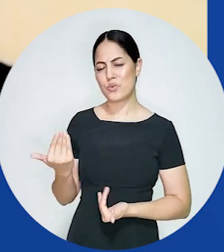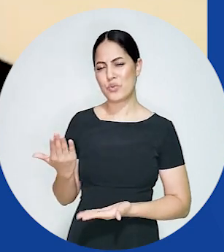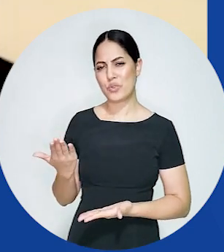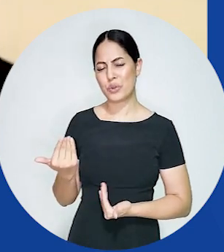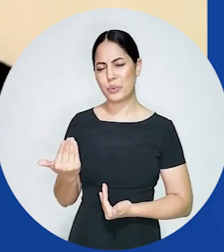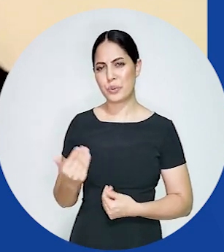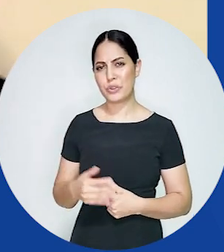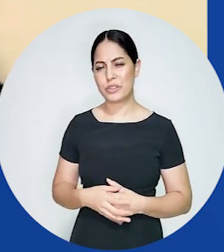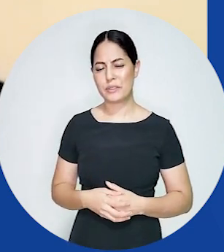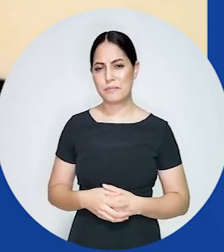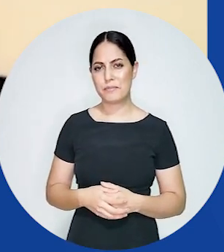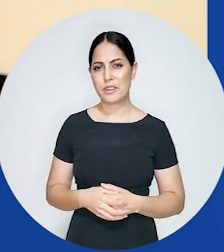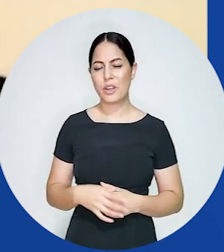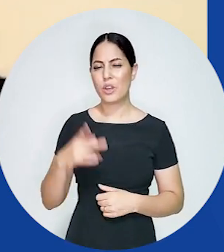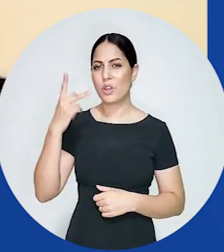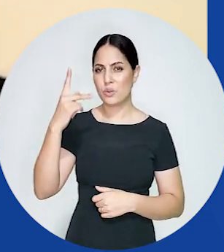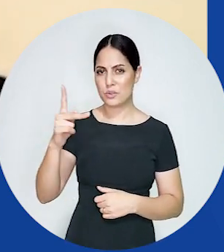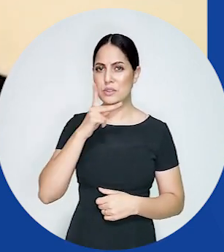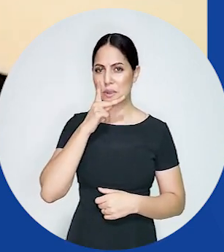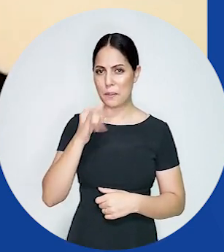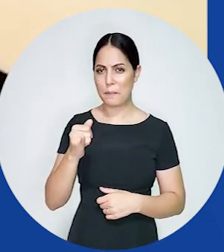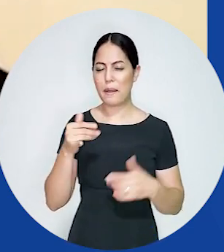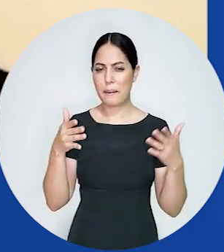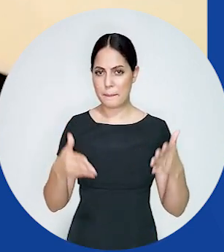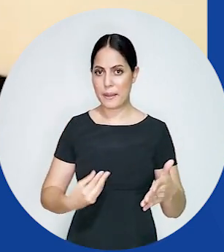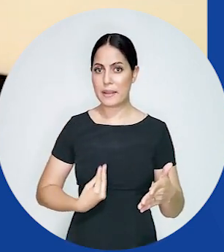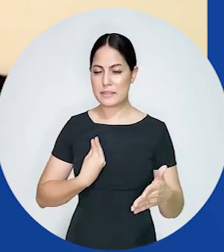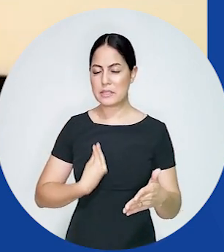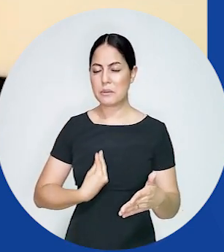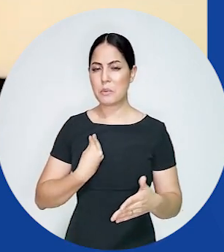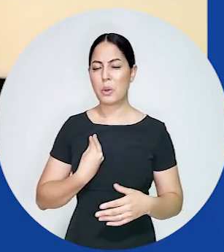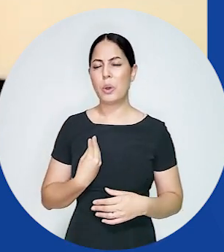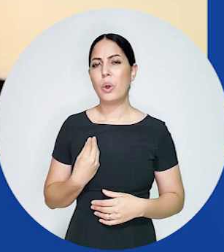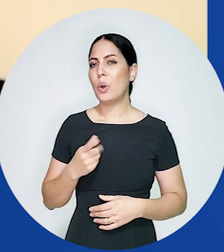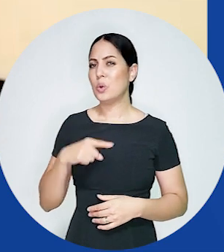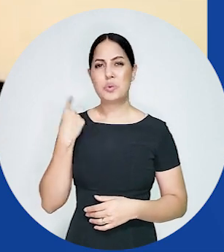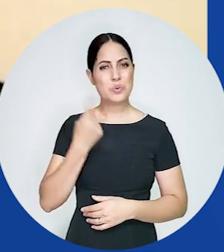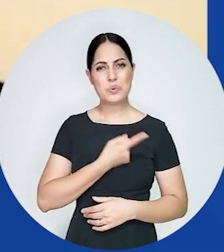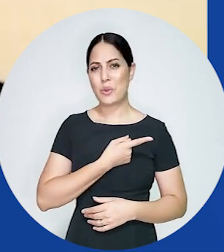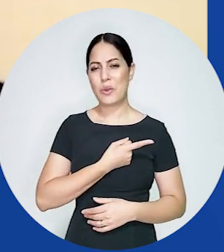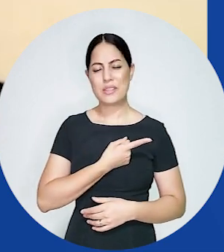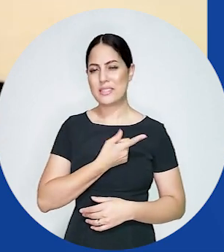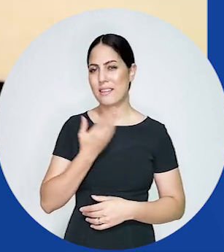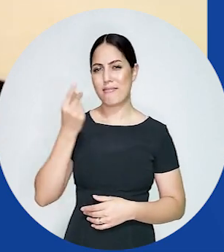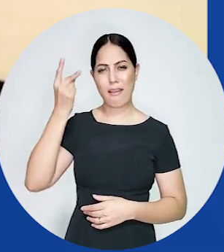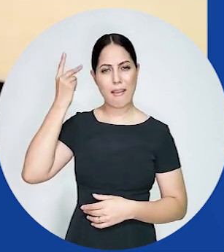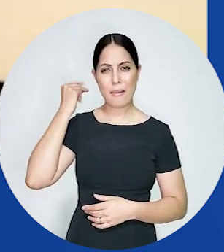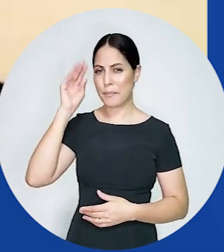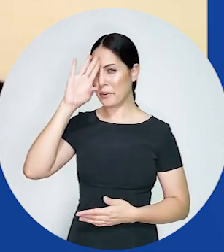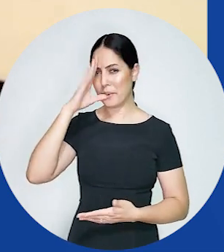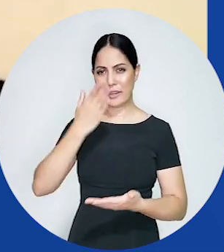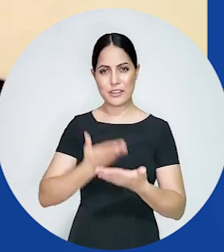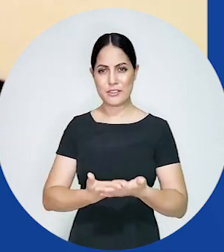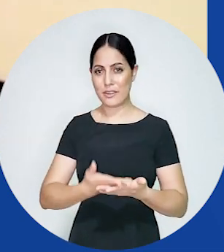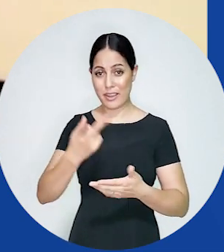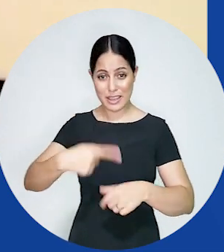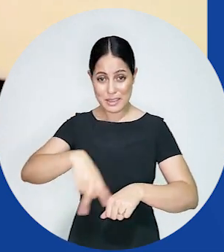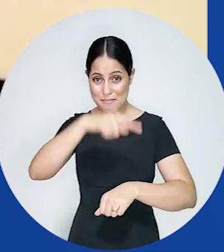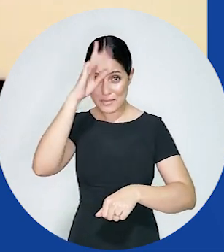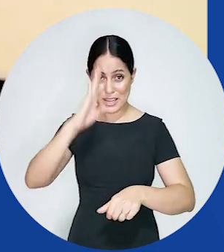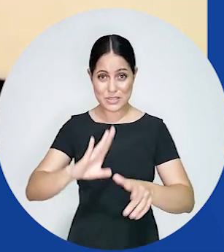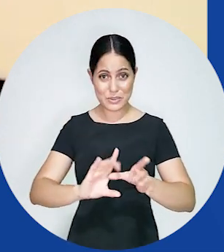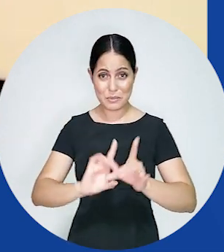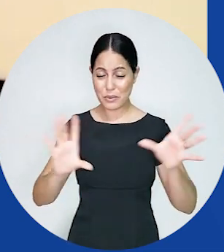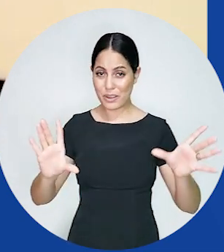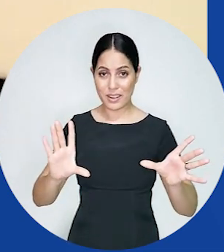a geração ao qual seu pai pertencia, nós não acreditávamos que seria possível